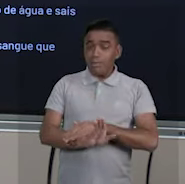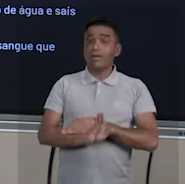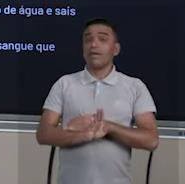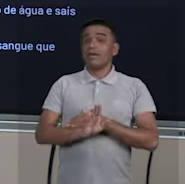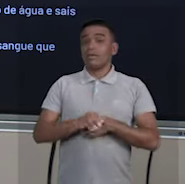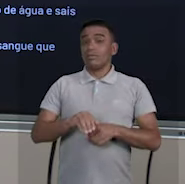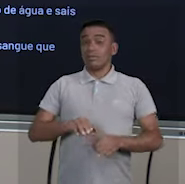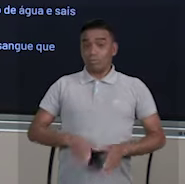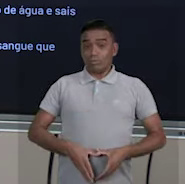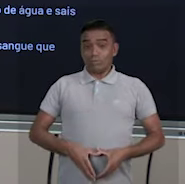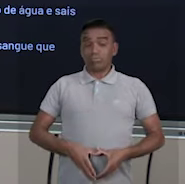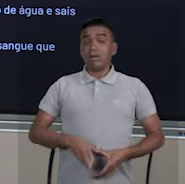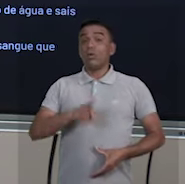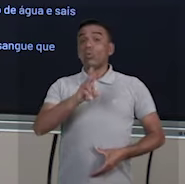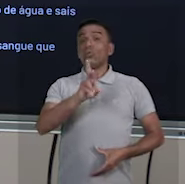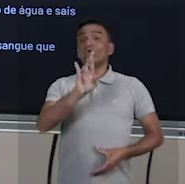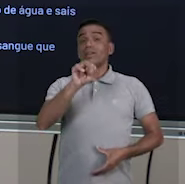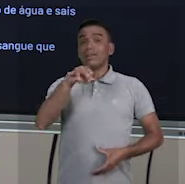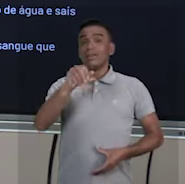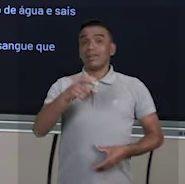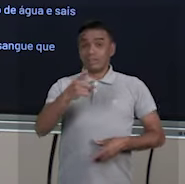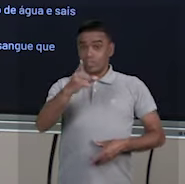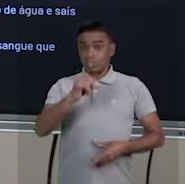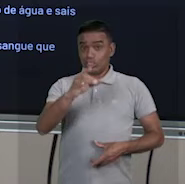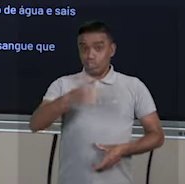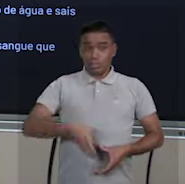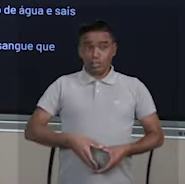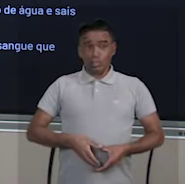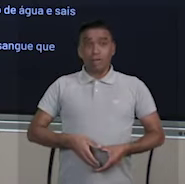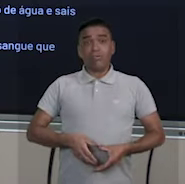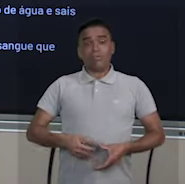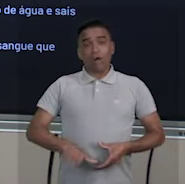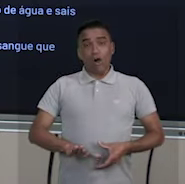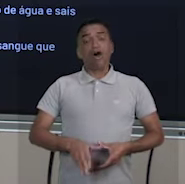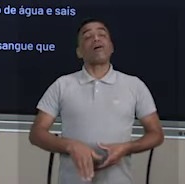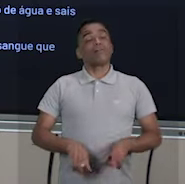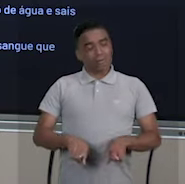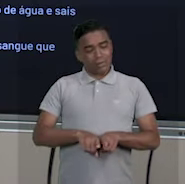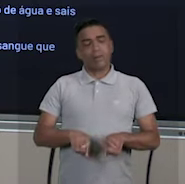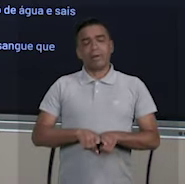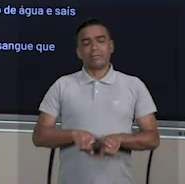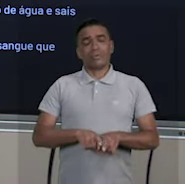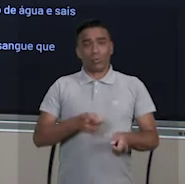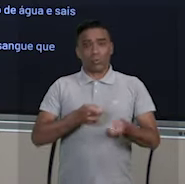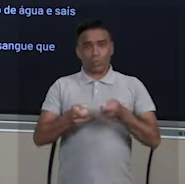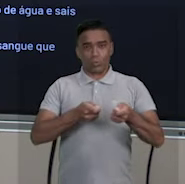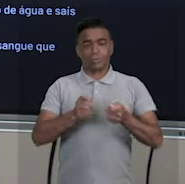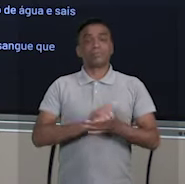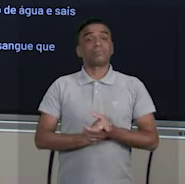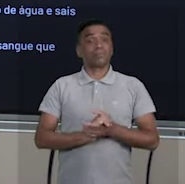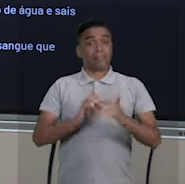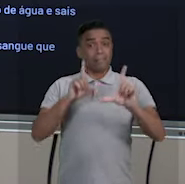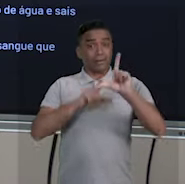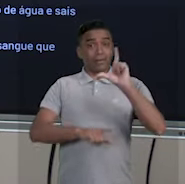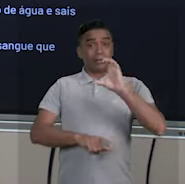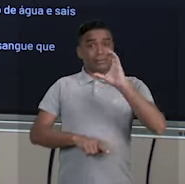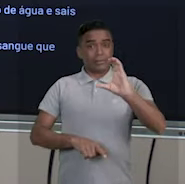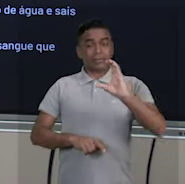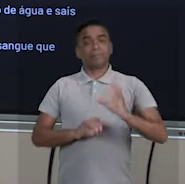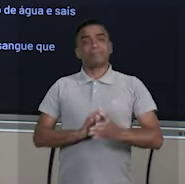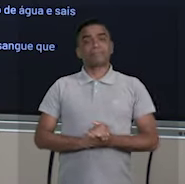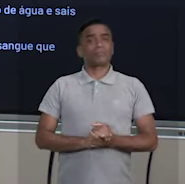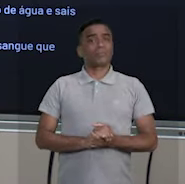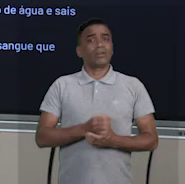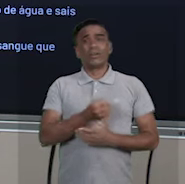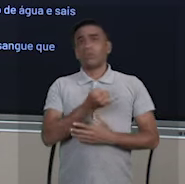né, ele conduz a urina do meio interno para o meio externo do nosso corpo. Letra C, manutenção